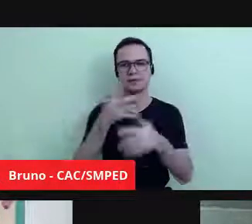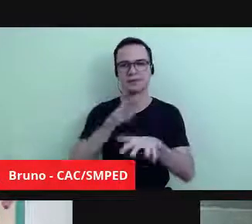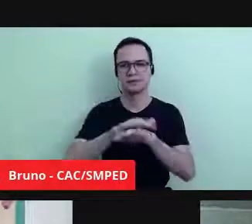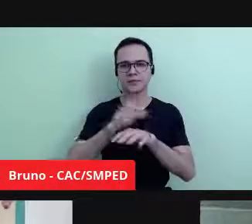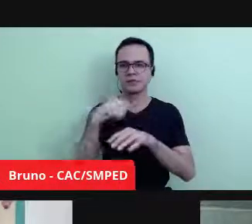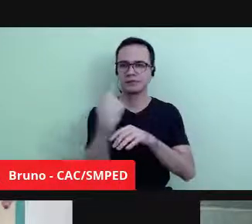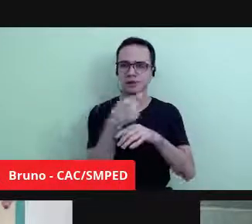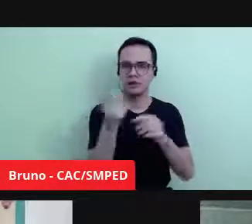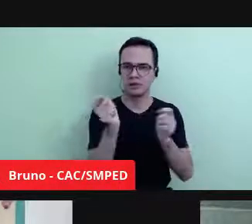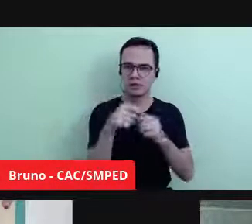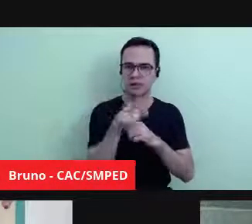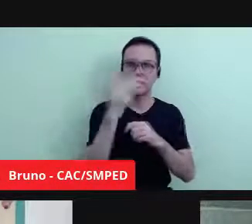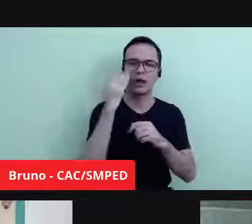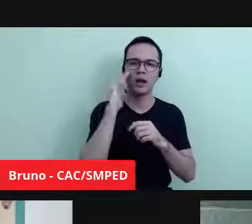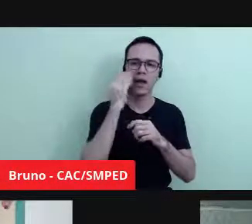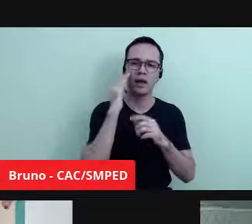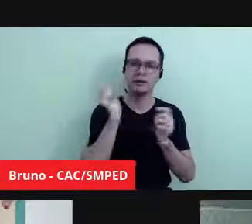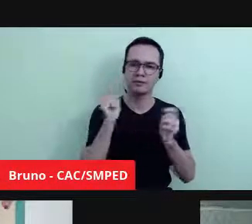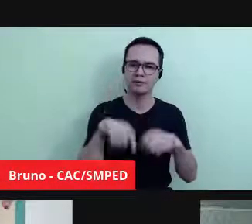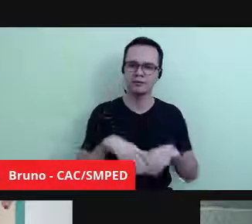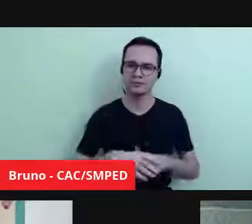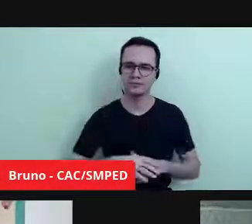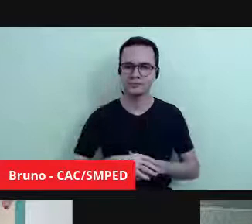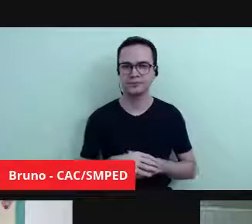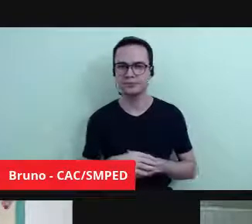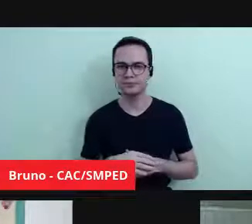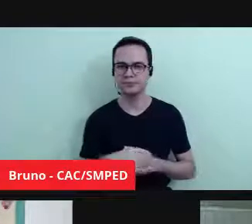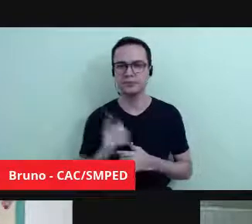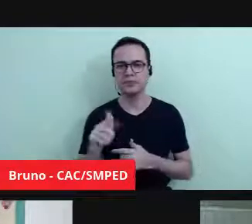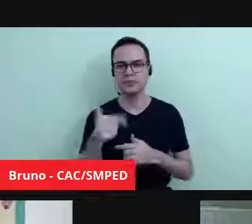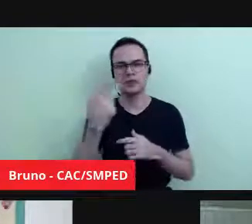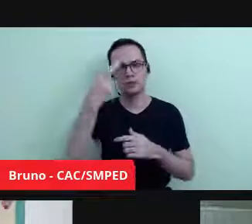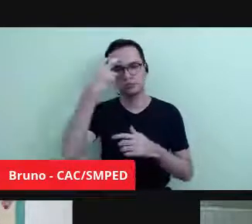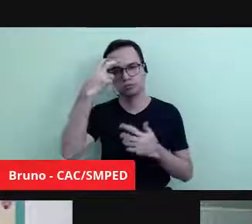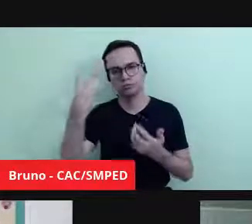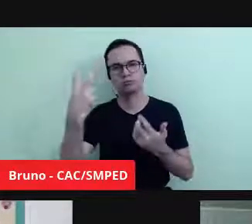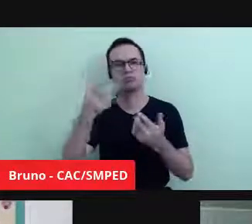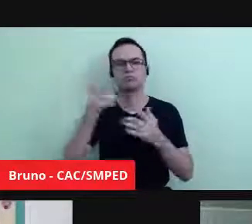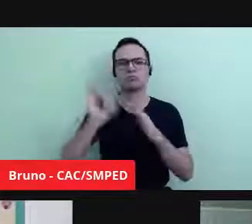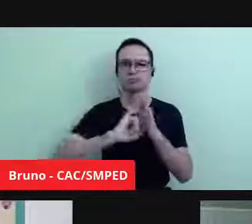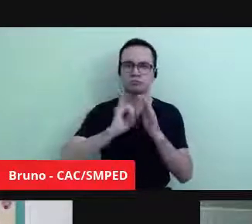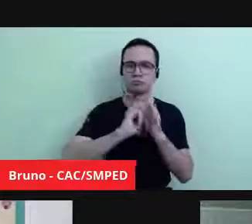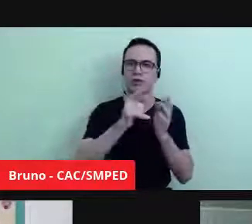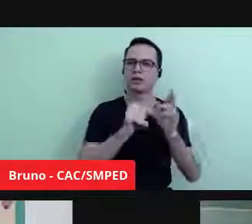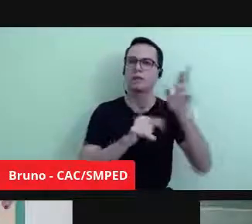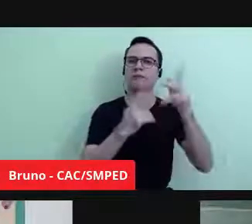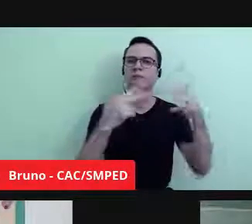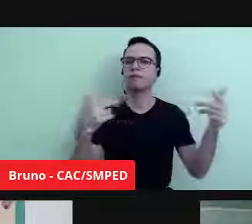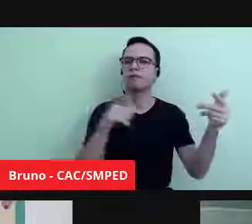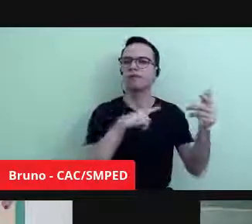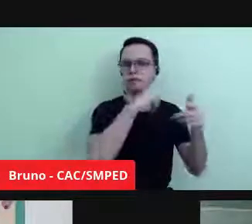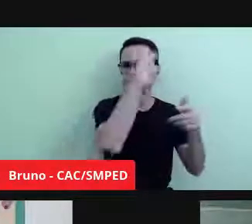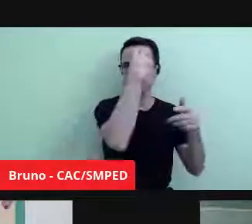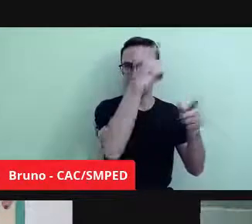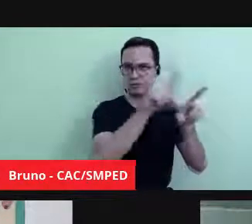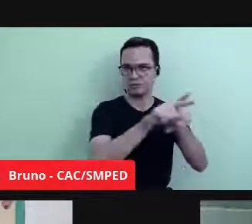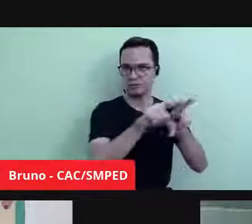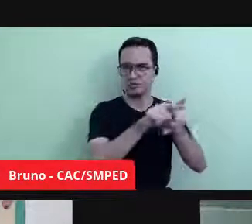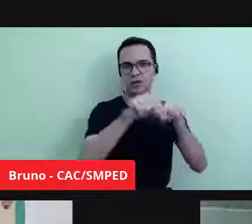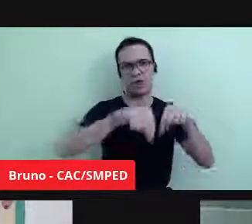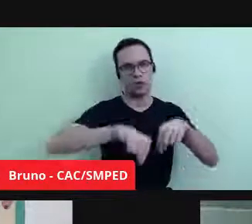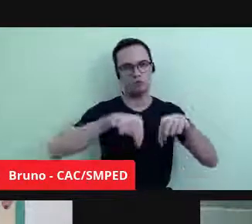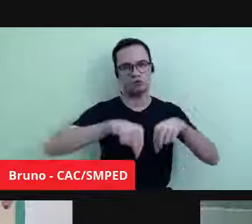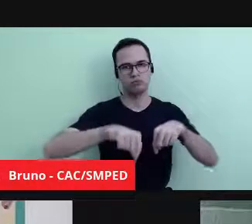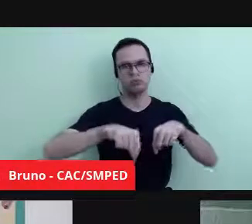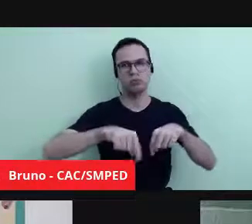gente está entendendo a cultura, as instituições de cultura, o papel das instituições de cultura também, né, nesse momento,